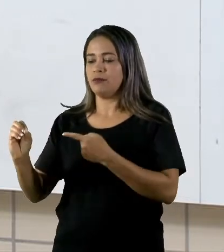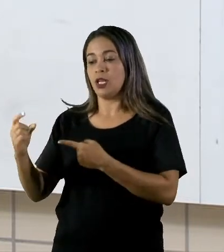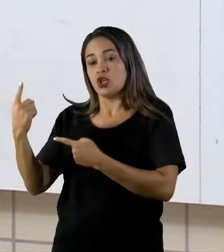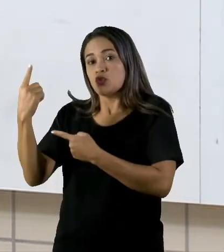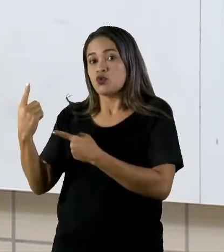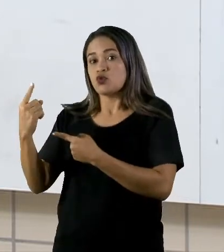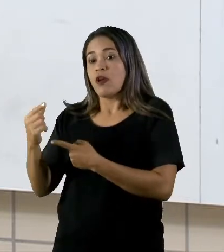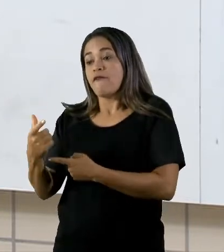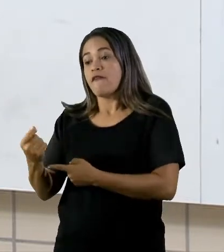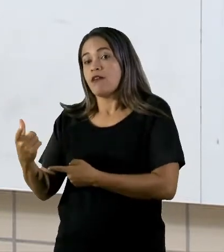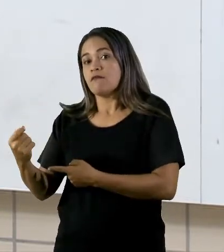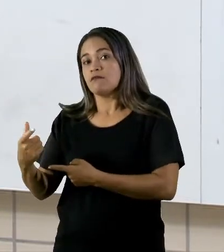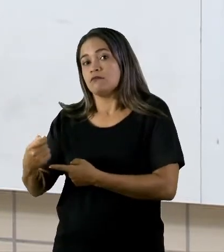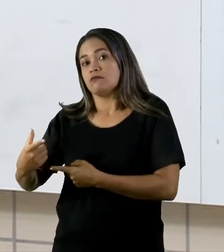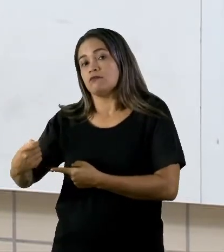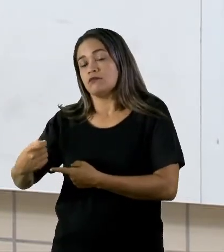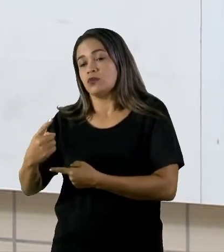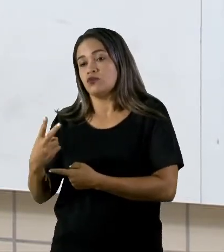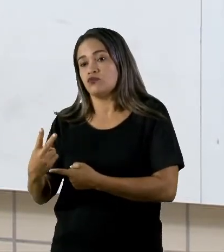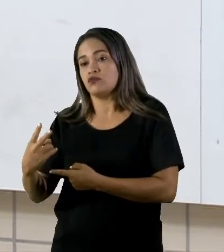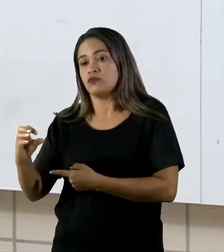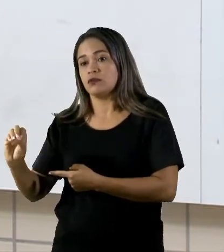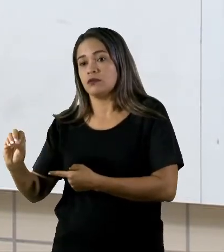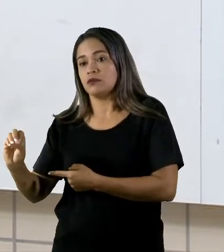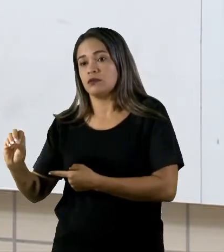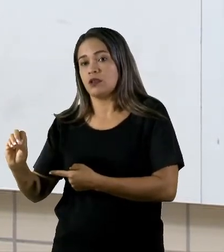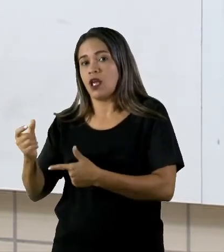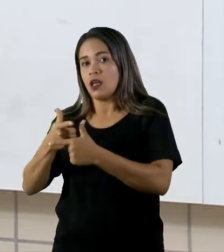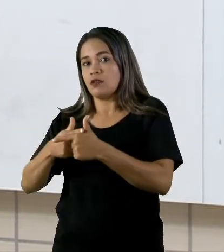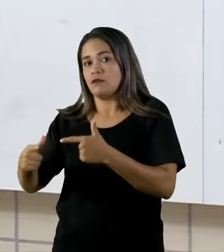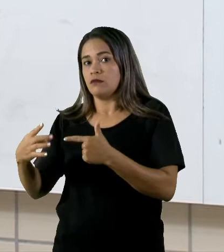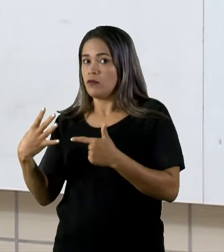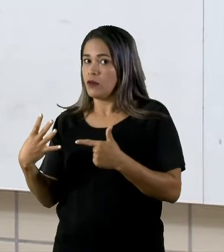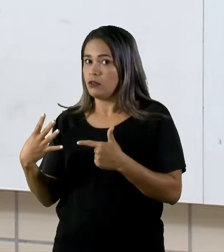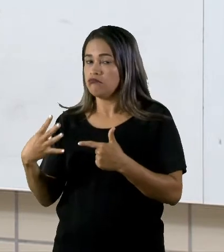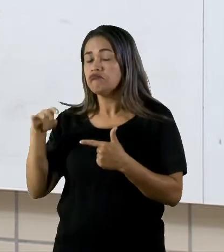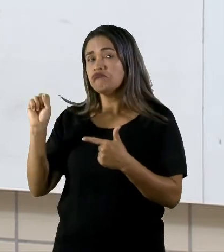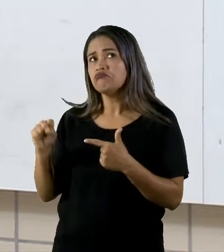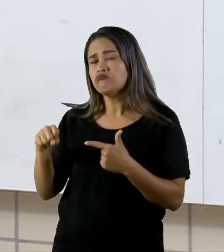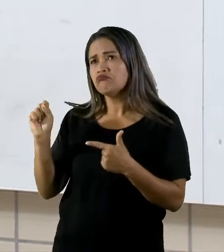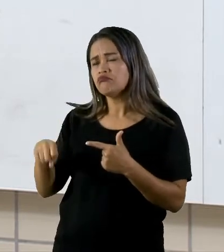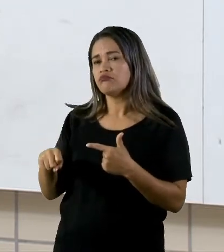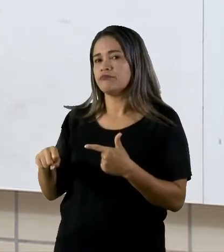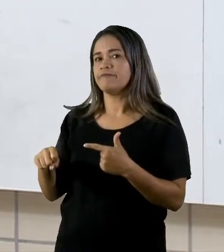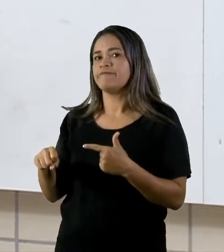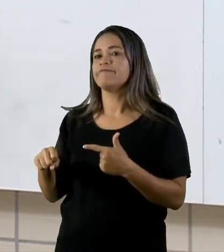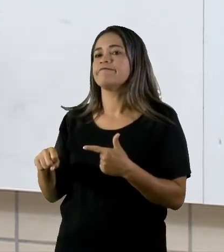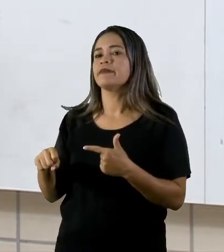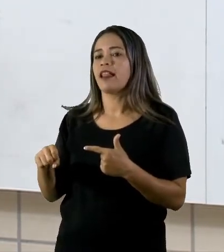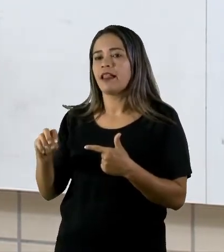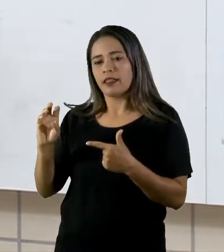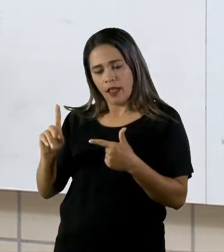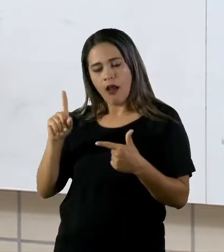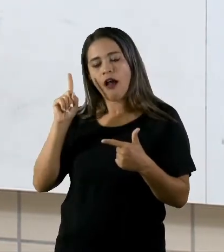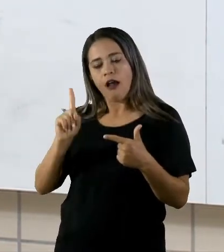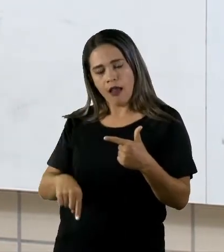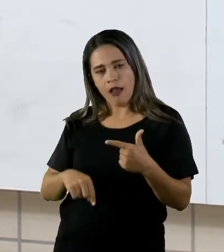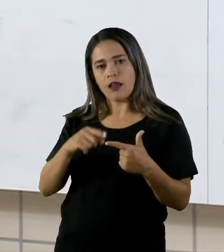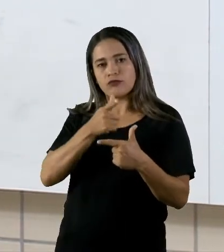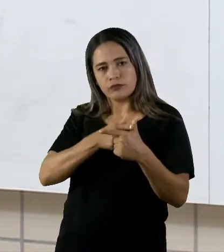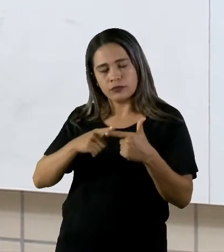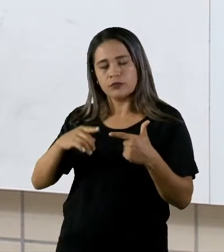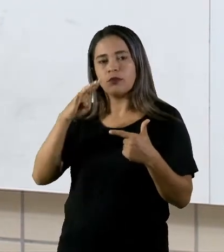o 20. O 20, ele é divisível por 4? Sim. Então, eu vou dizer que ele é divisível por